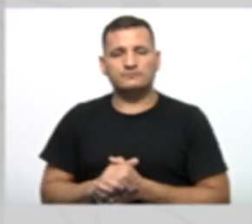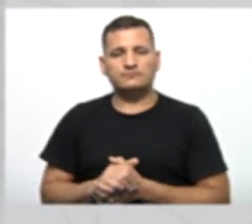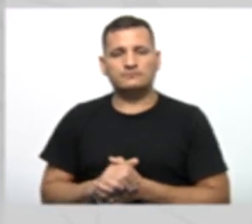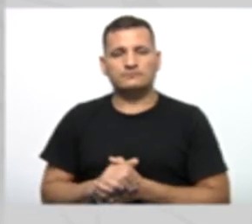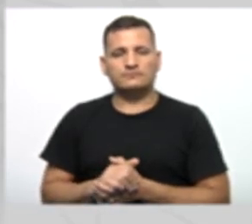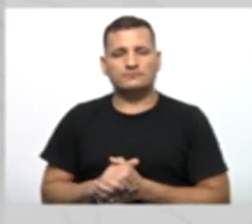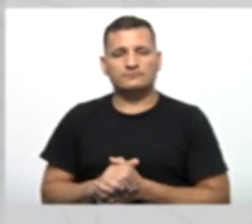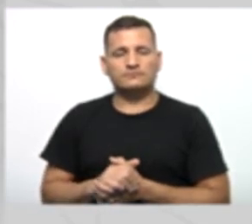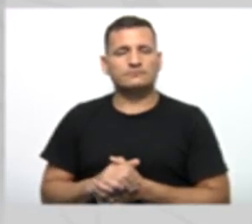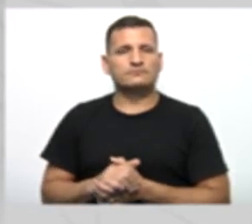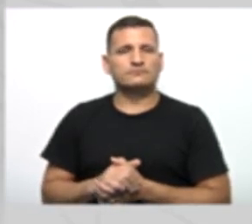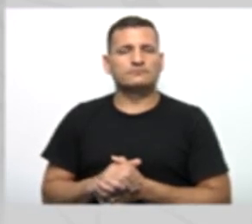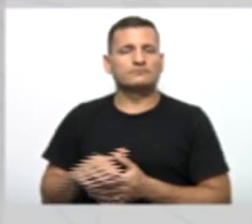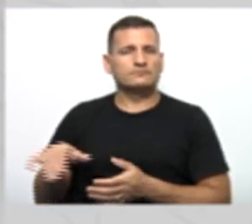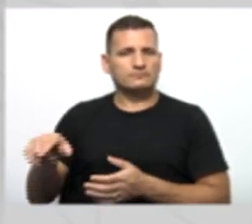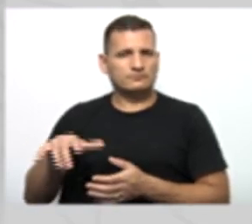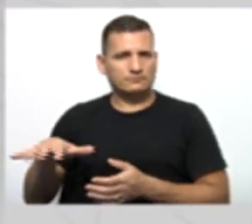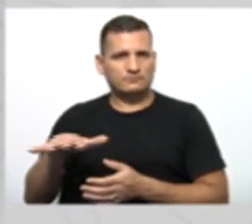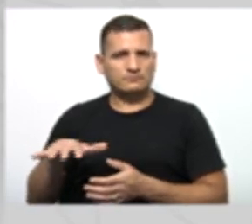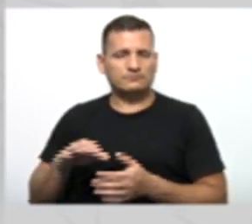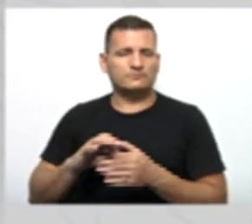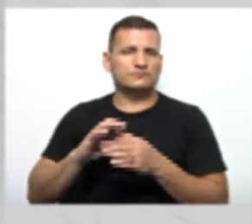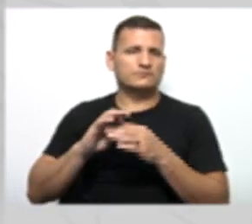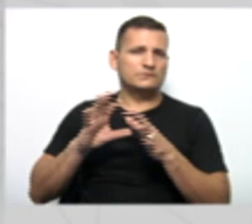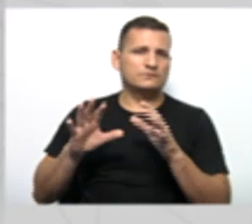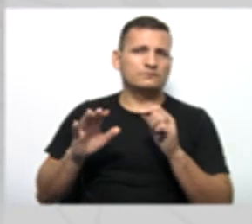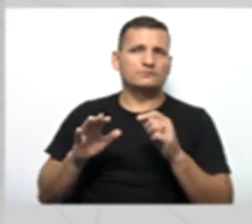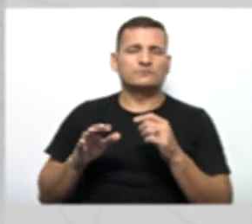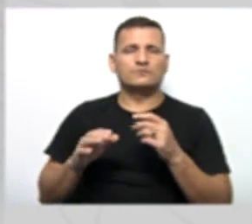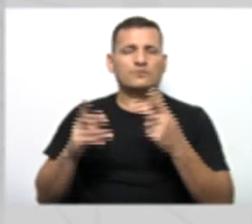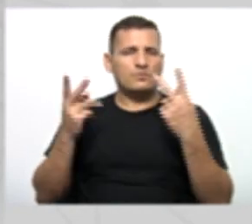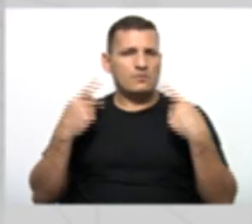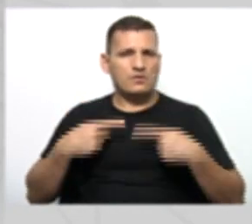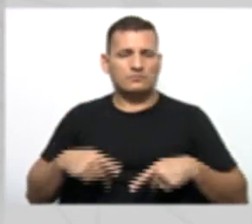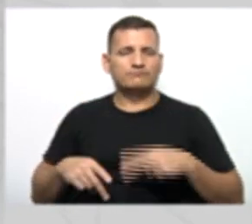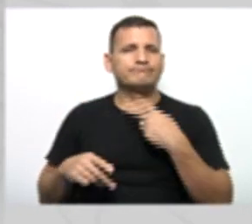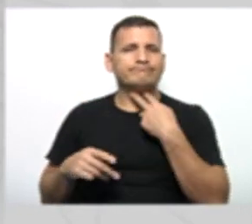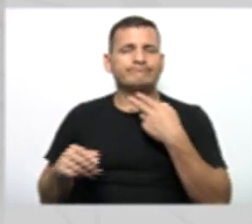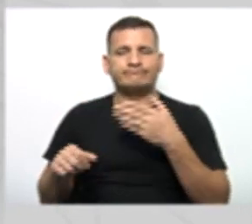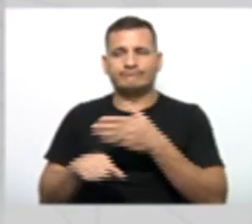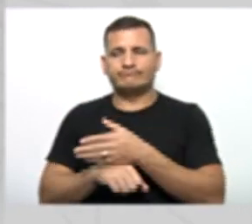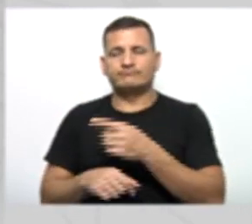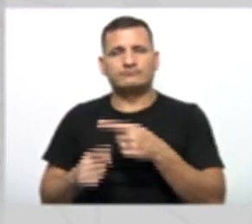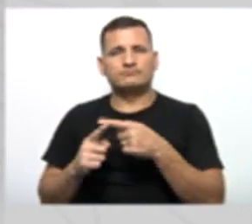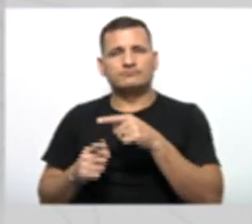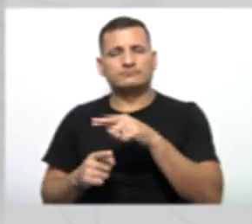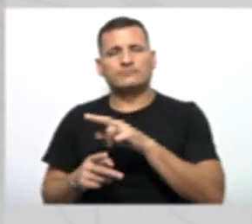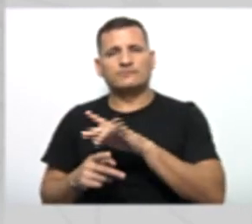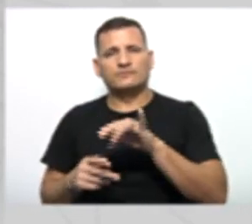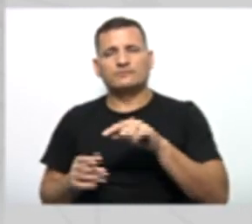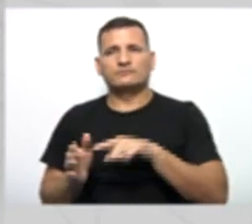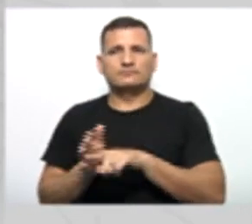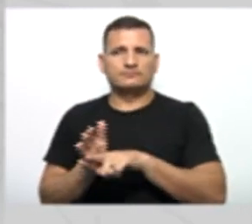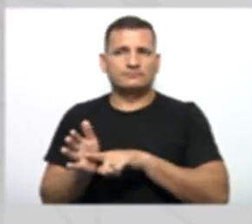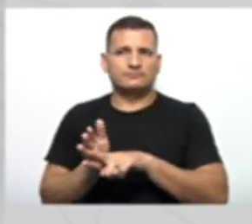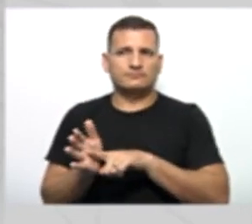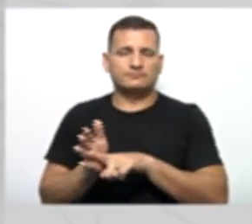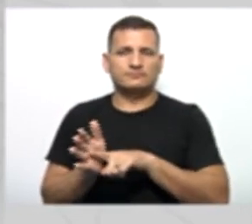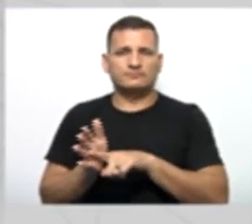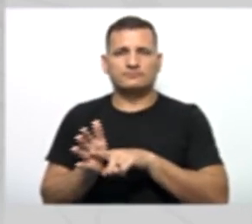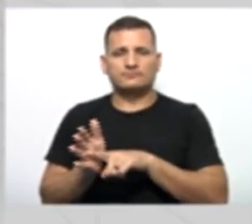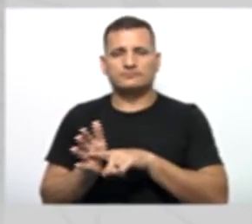essas áreas elas devem estar livres de toda e qualquer influência humana, porque ali vai ser desenvolvida pesquisas que